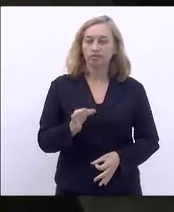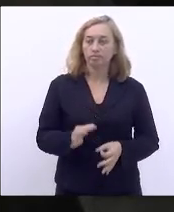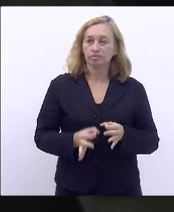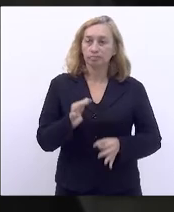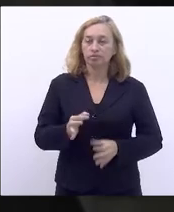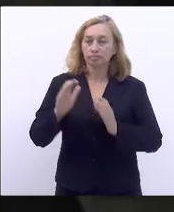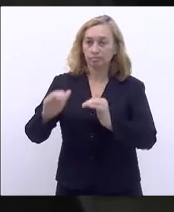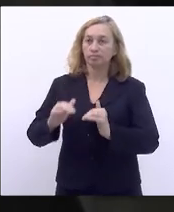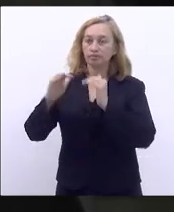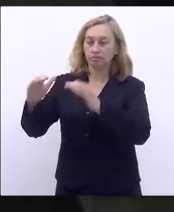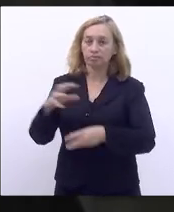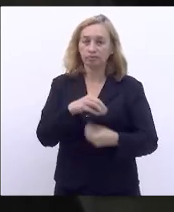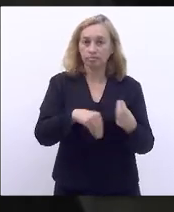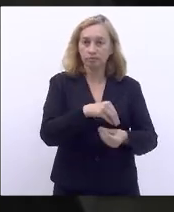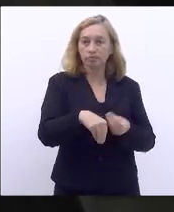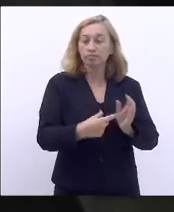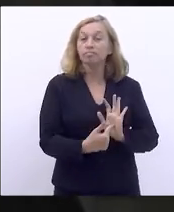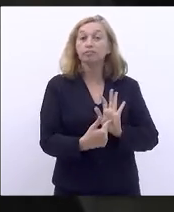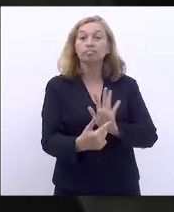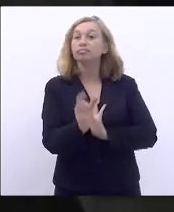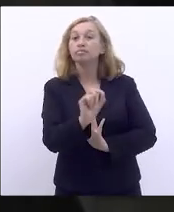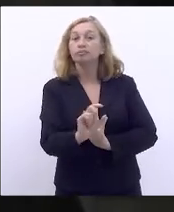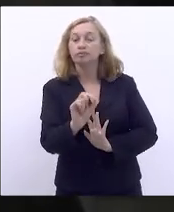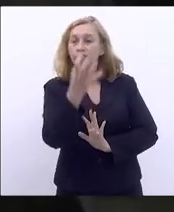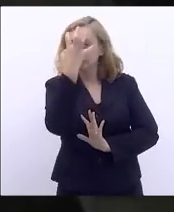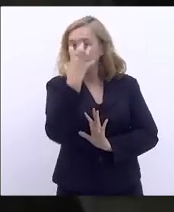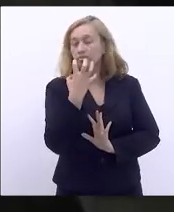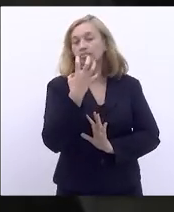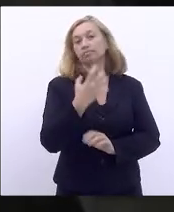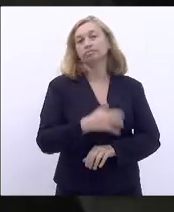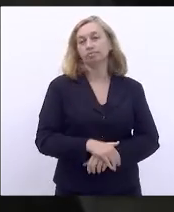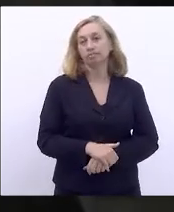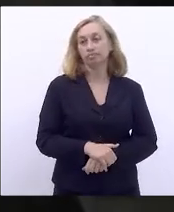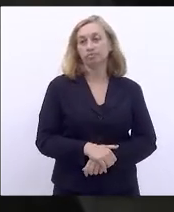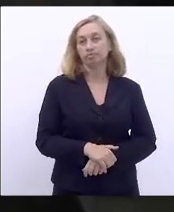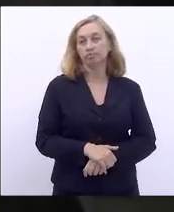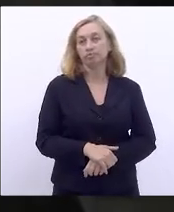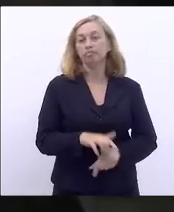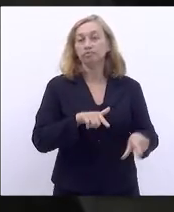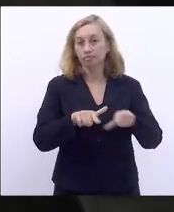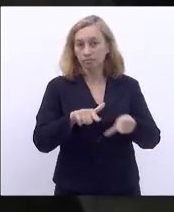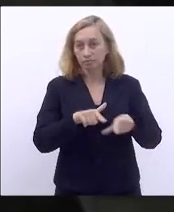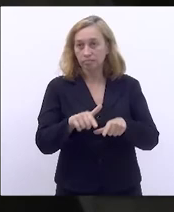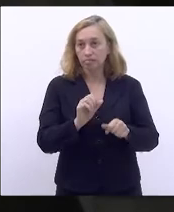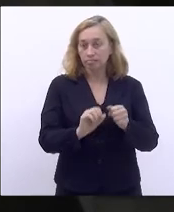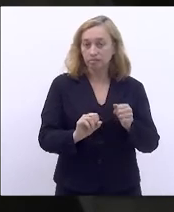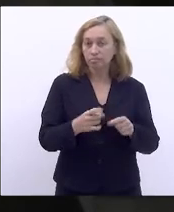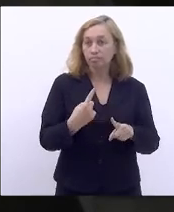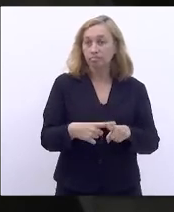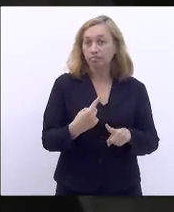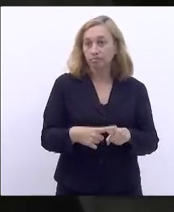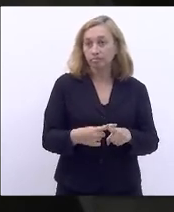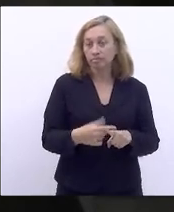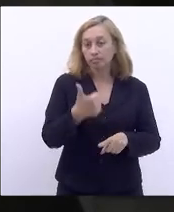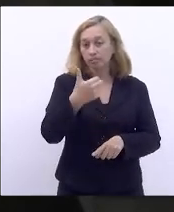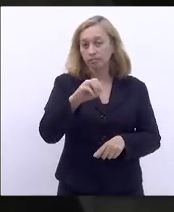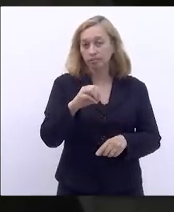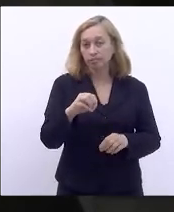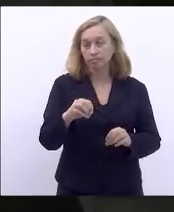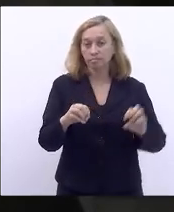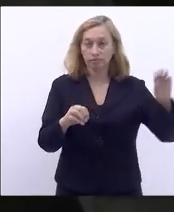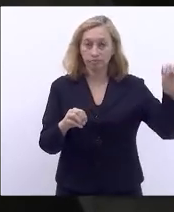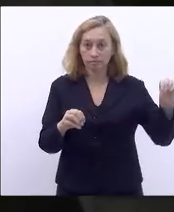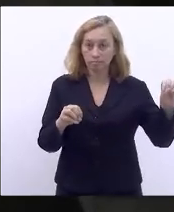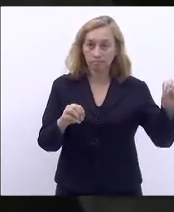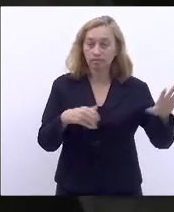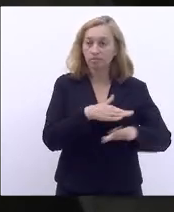Misto revelou a seriedade com que esse trabalho foi feito, porque o placar foi de 10-0, todos